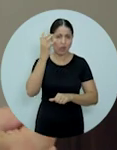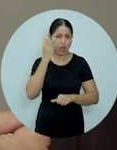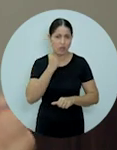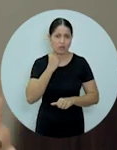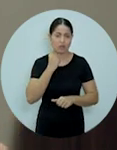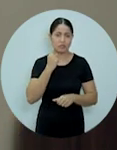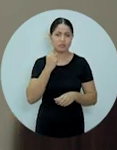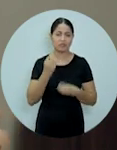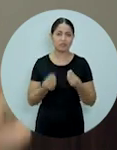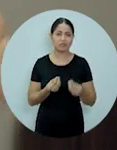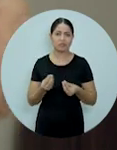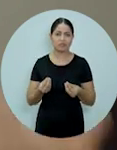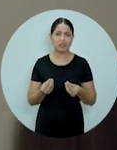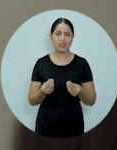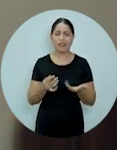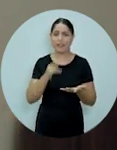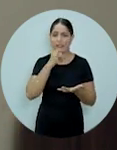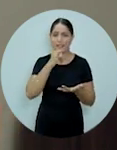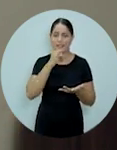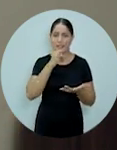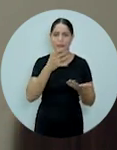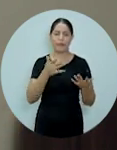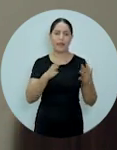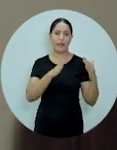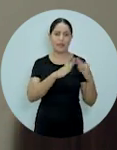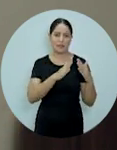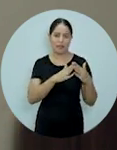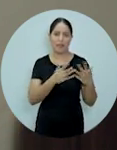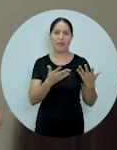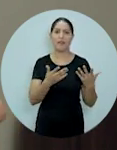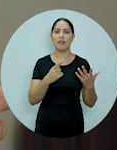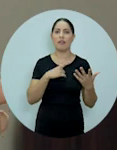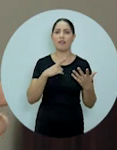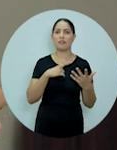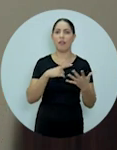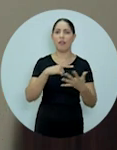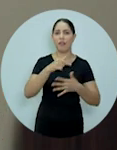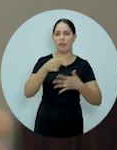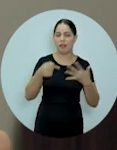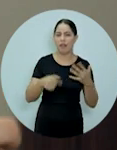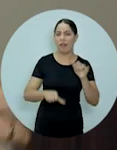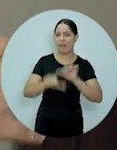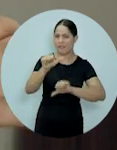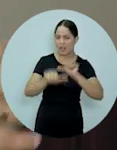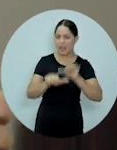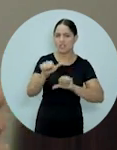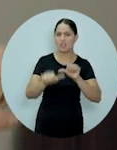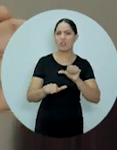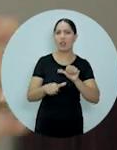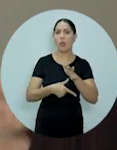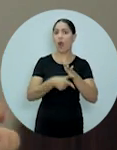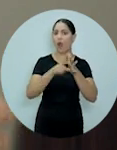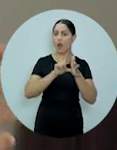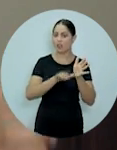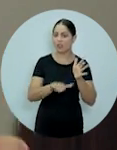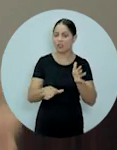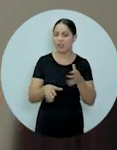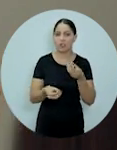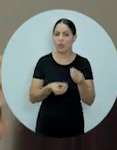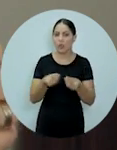potencial adotante? Eles visitam as residências, eles fazem um levantamento